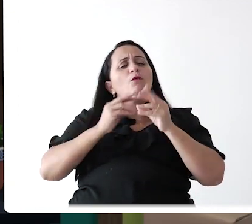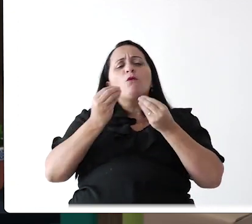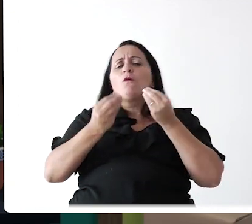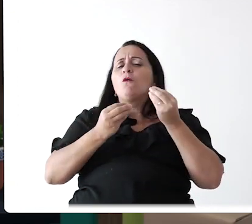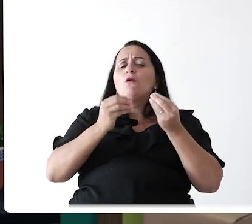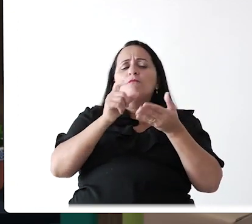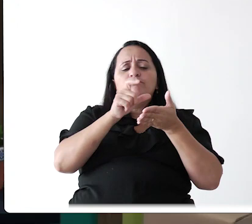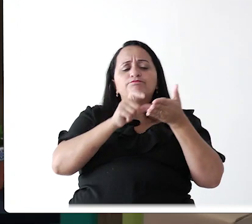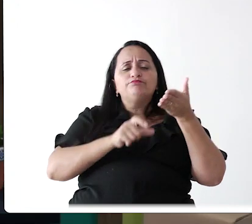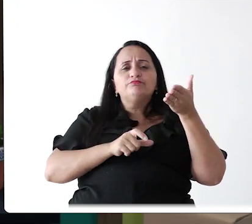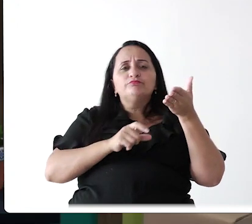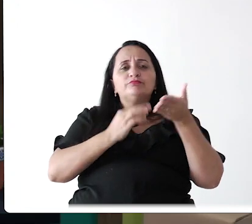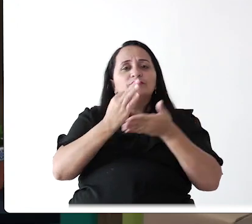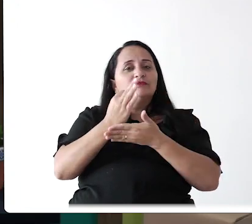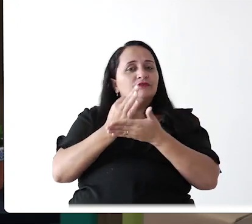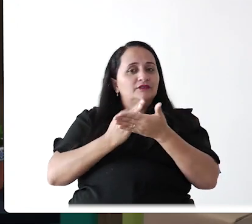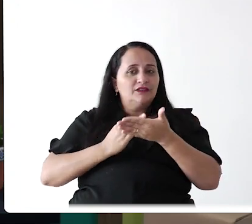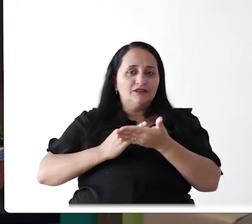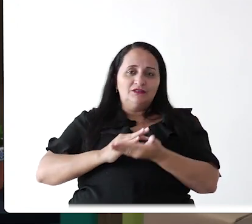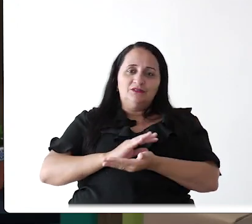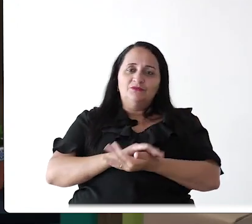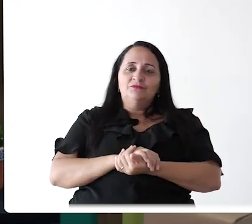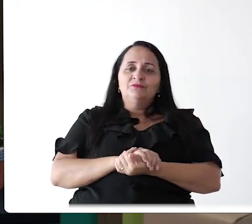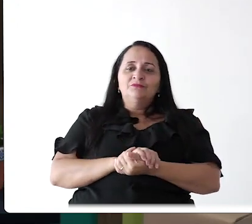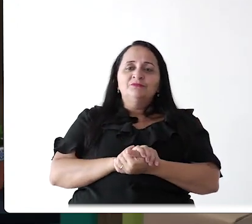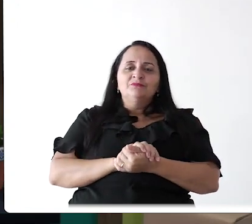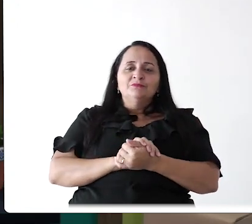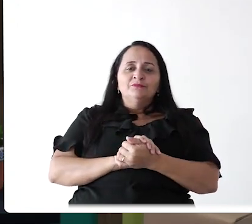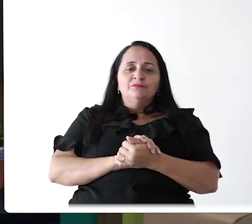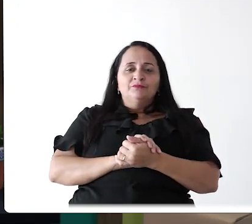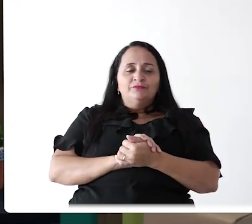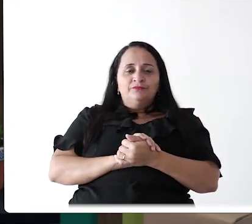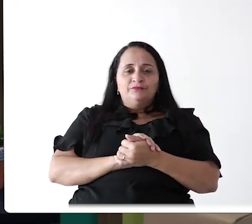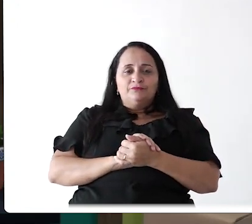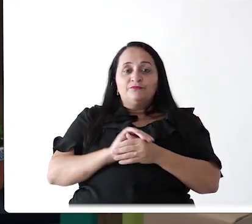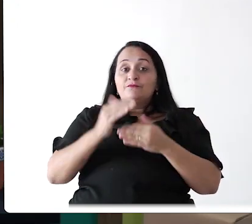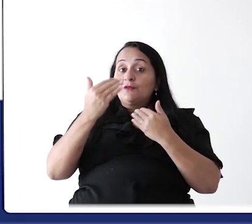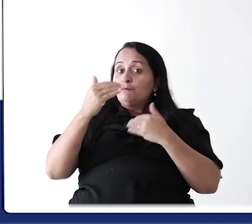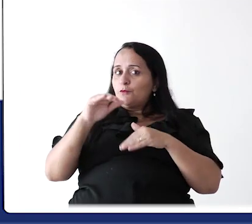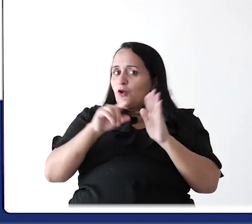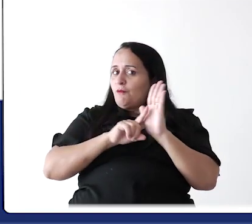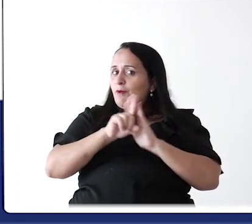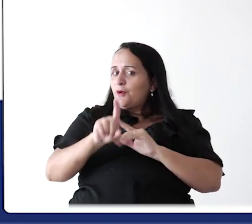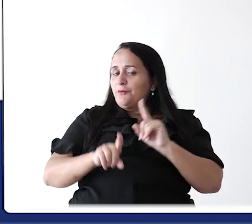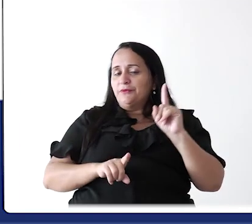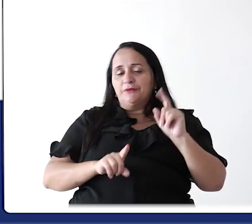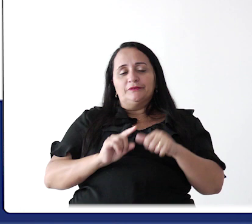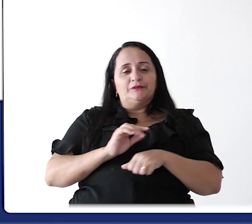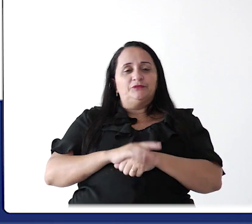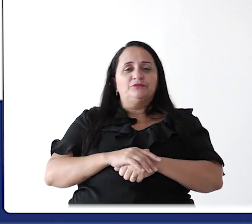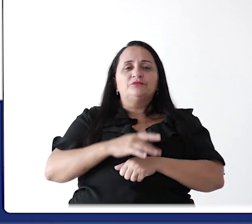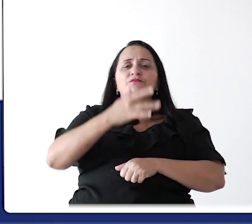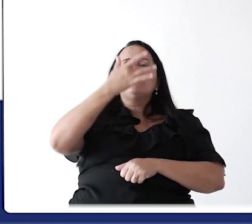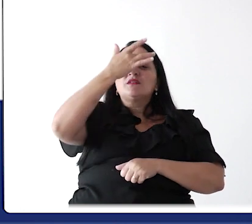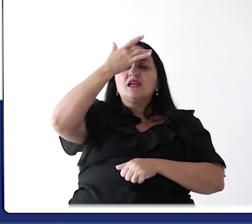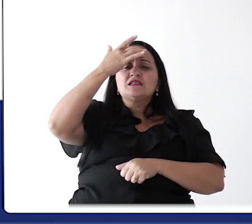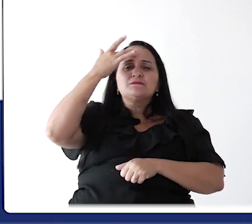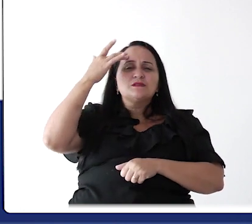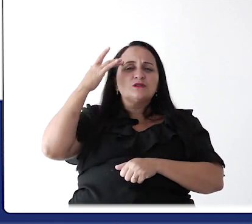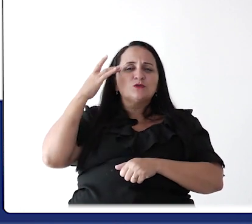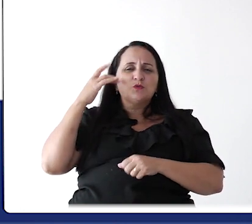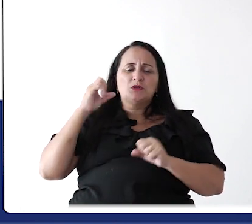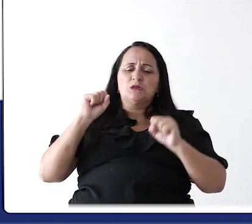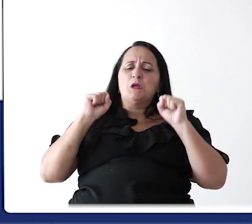relação. Vamos a uma resolução de questão de prova. As pessoas vão poder voar